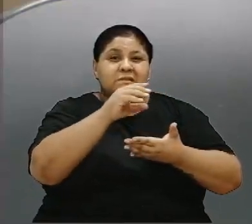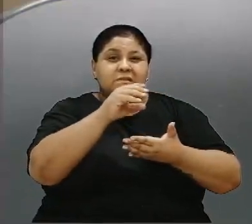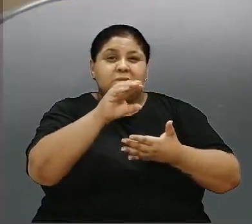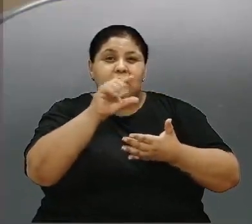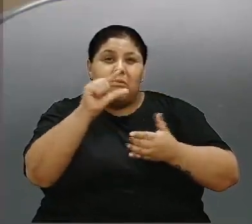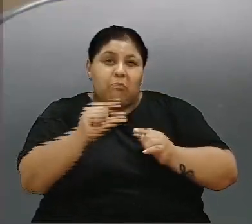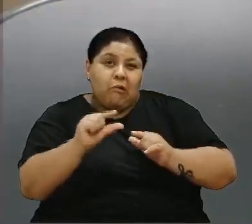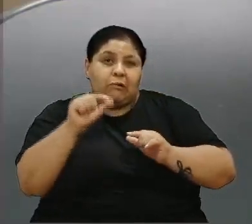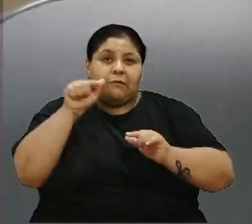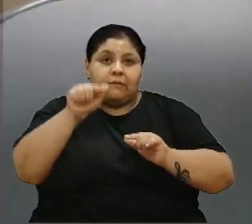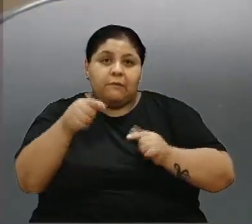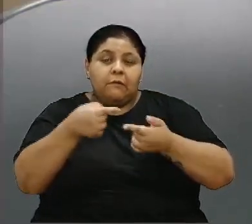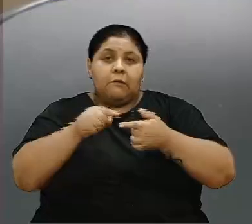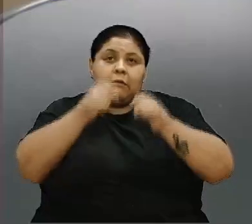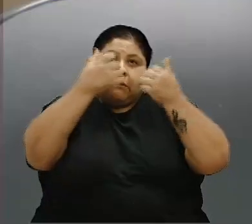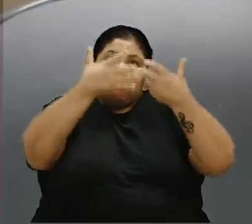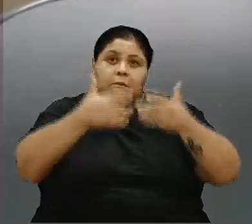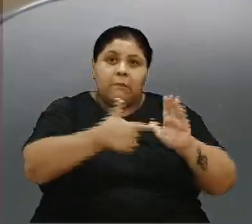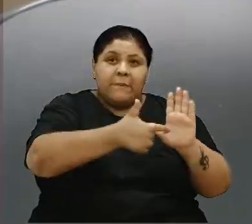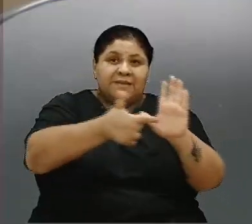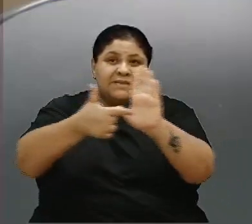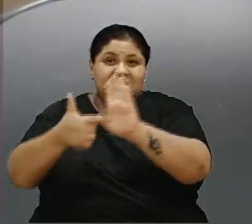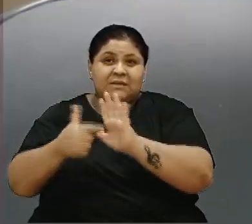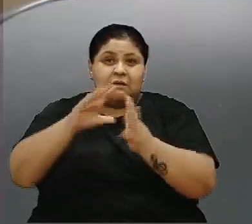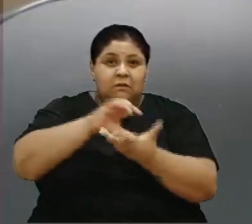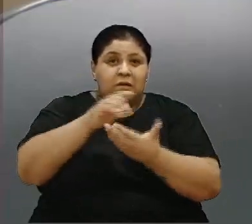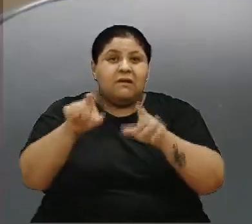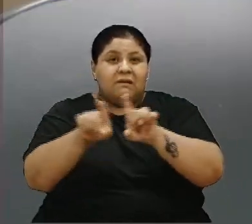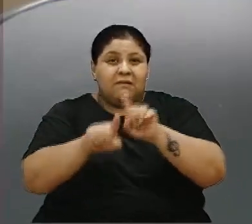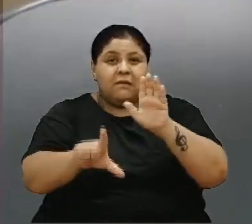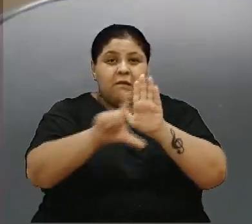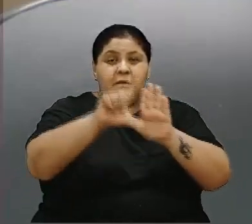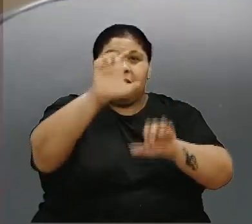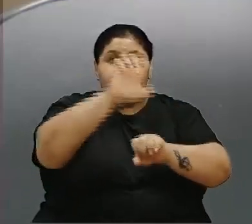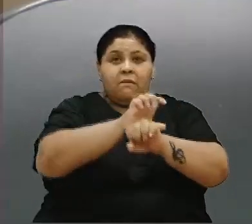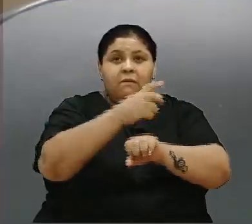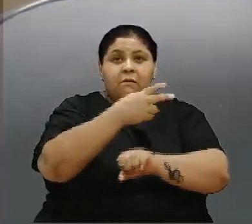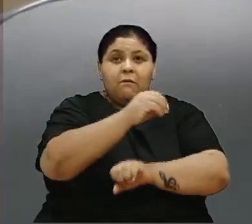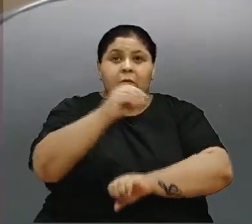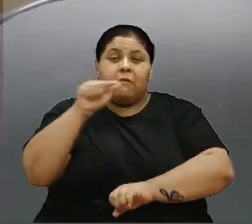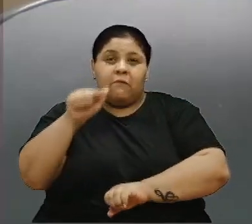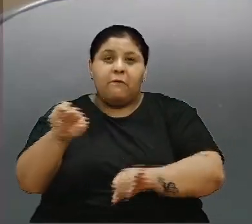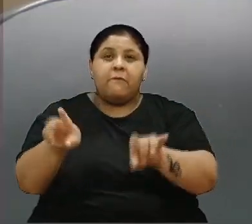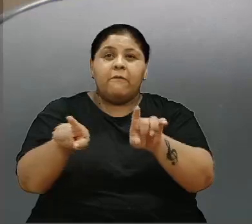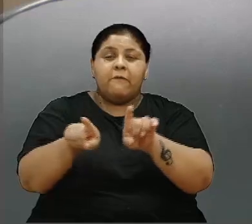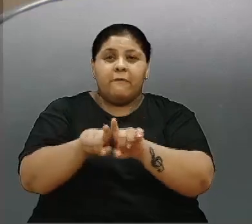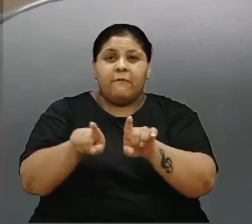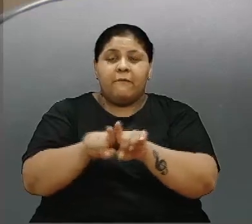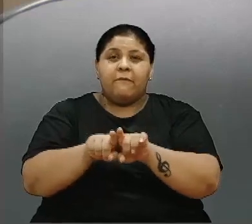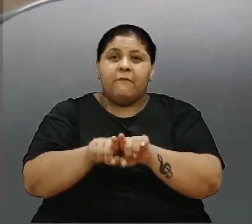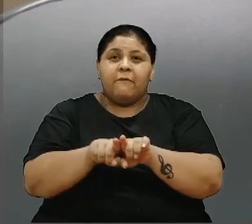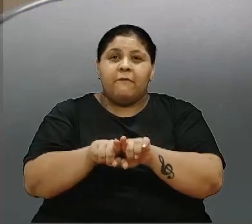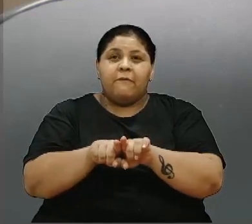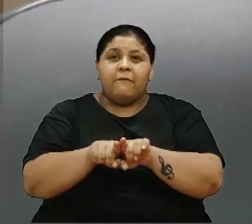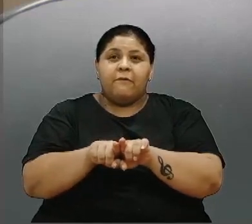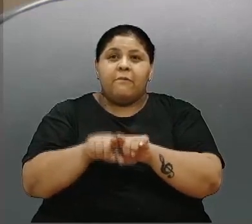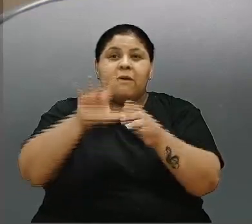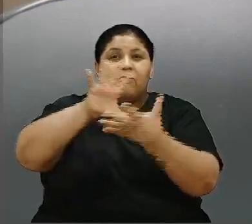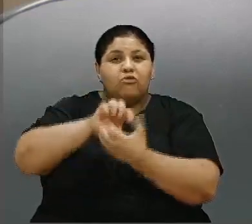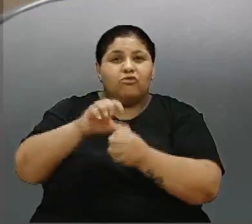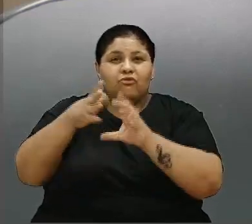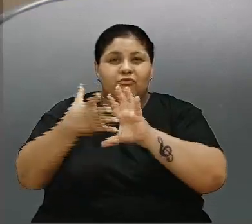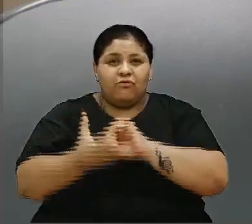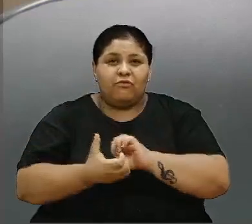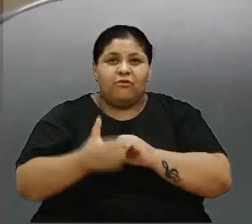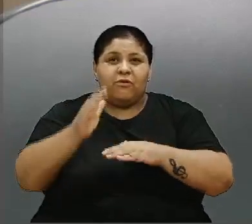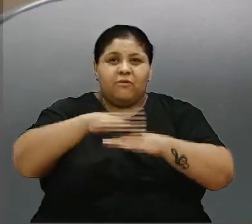a justificativa para a apresentação dos artistas. Também tem uma lei estadual de 200 mil, também para a questão dos artistas. E é